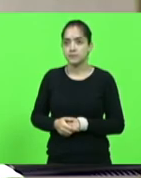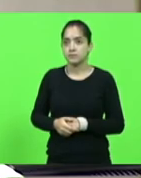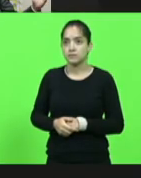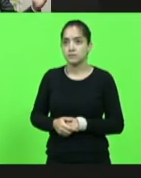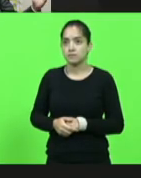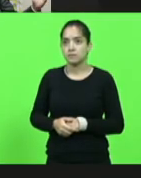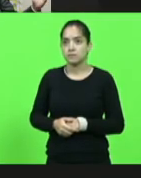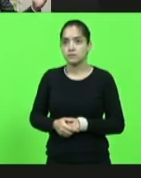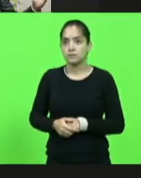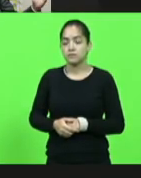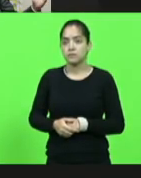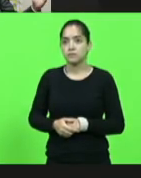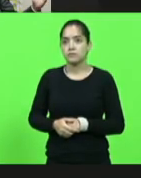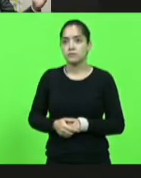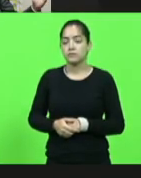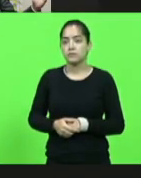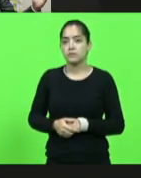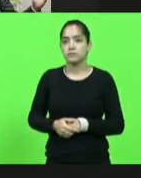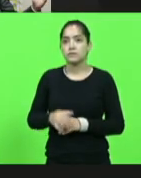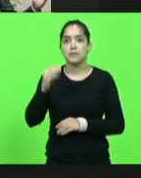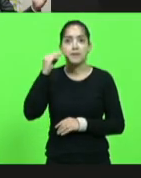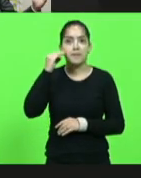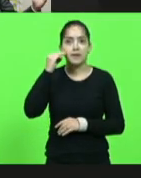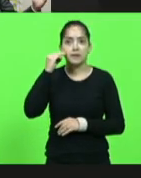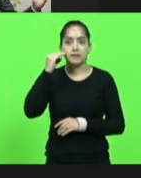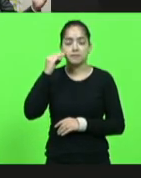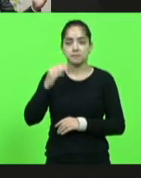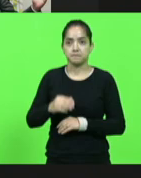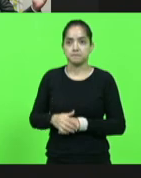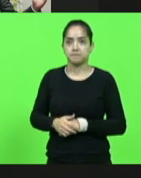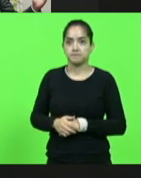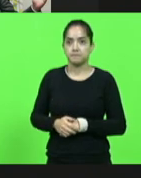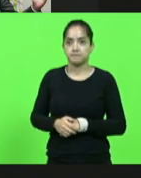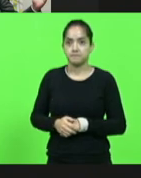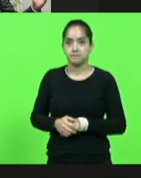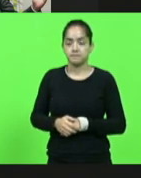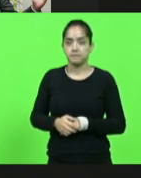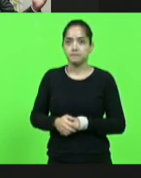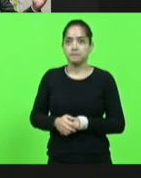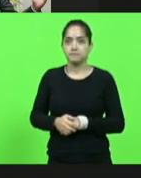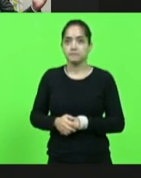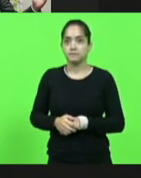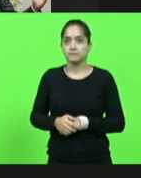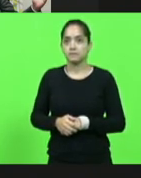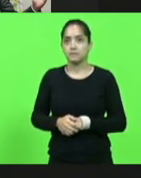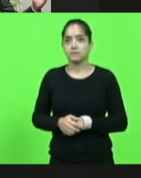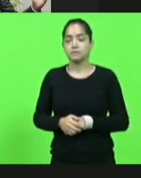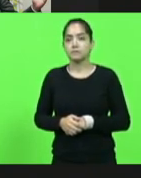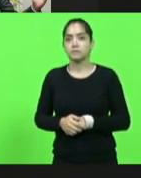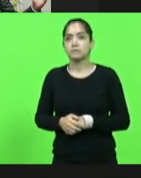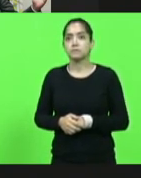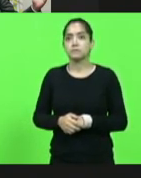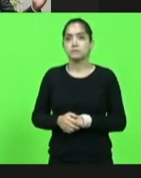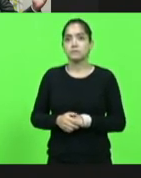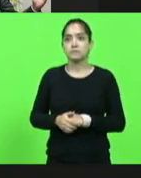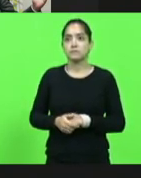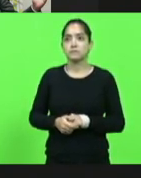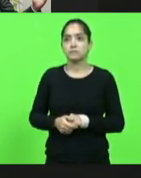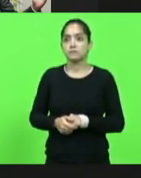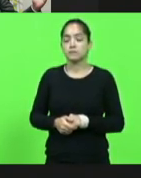Marlene, fará uso da palavra? Sim, senhor presidente. Pois não, terás 9 minutos.